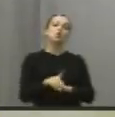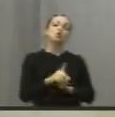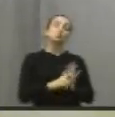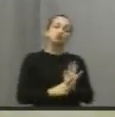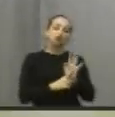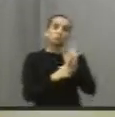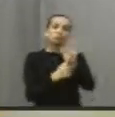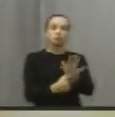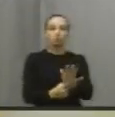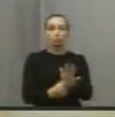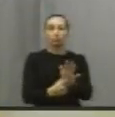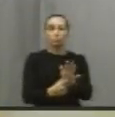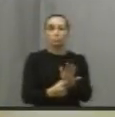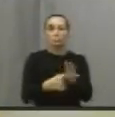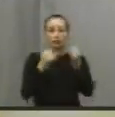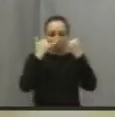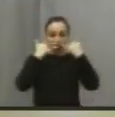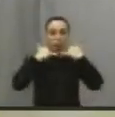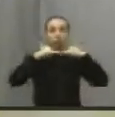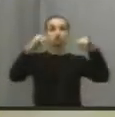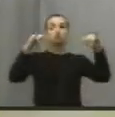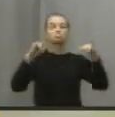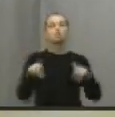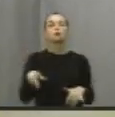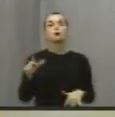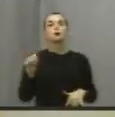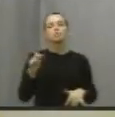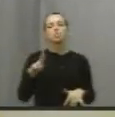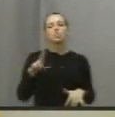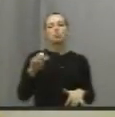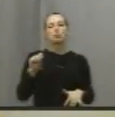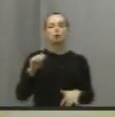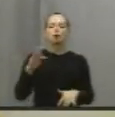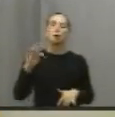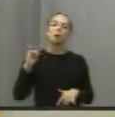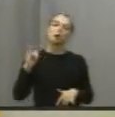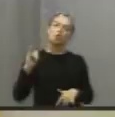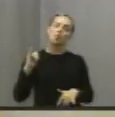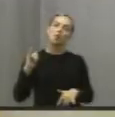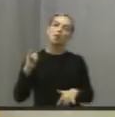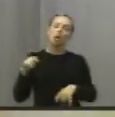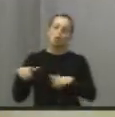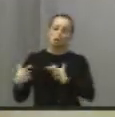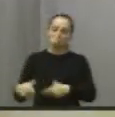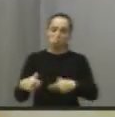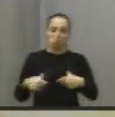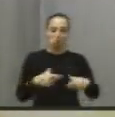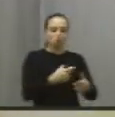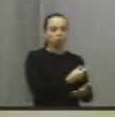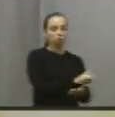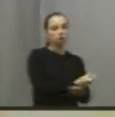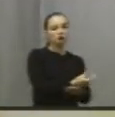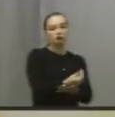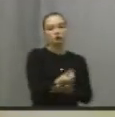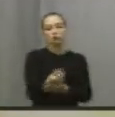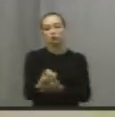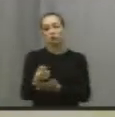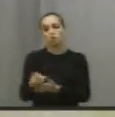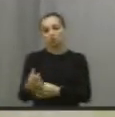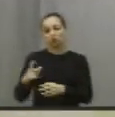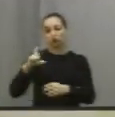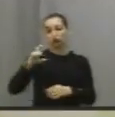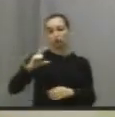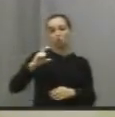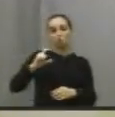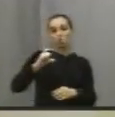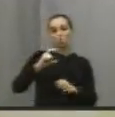vê a divulgação aqui da Paraty com o ponto de venda dos três cartões, o escolar, o